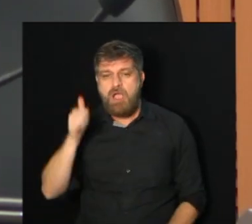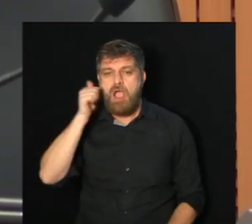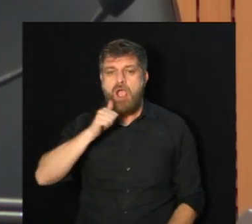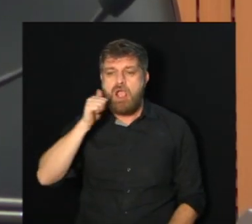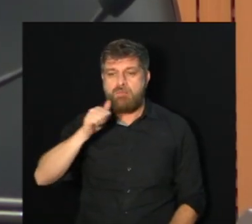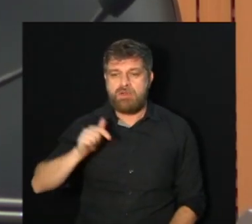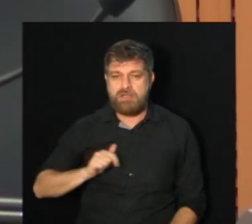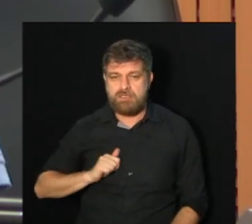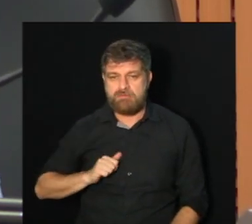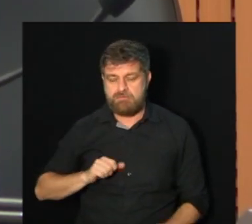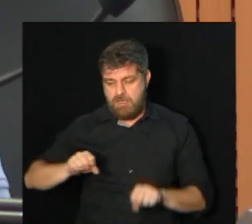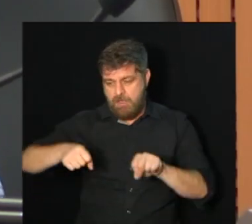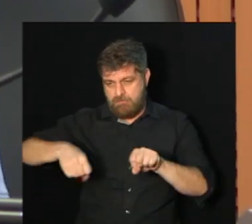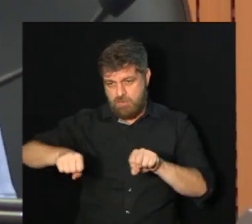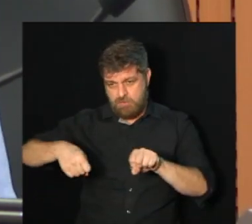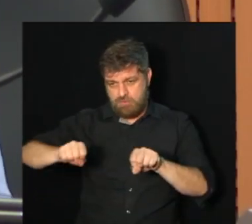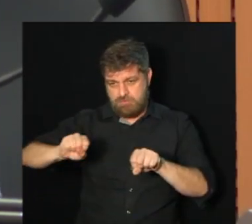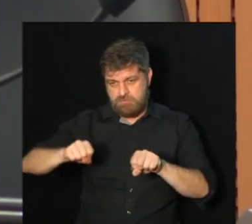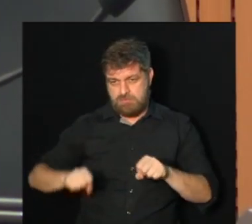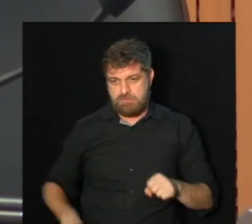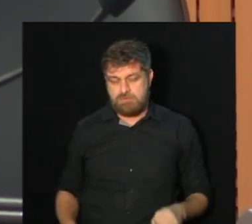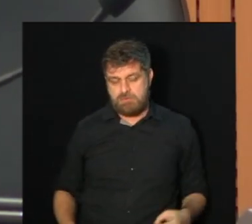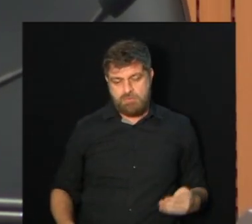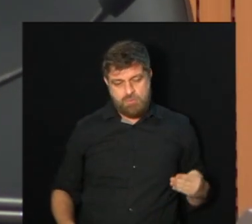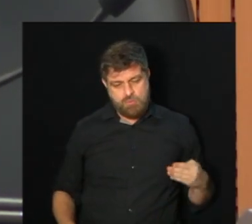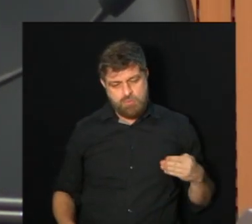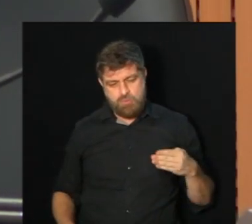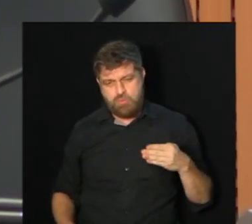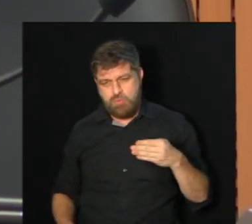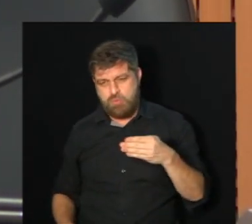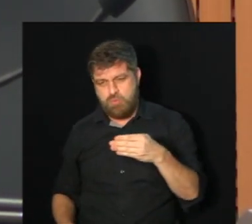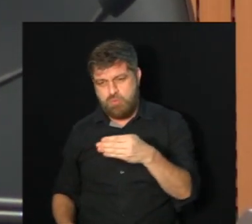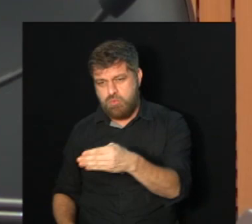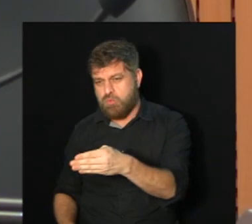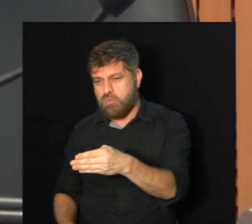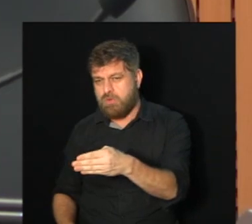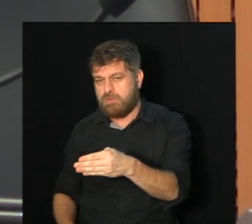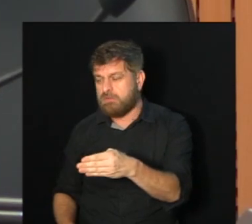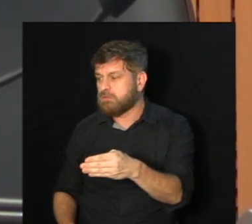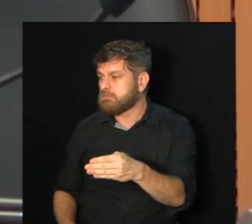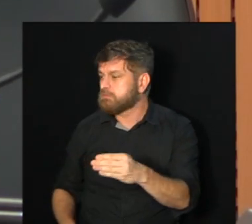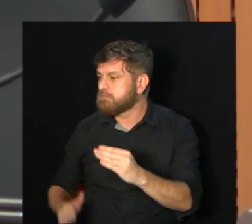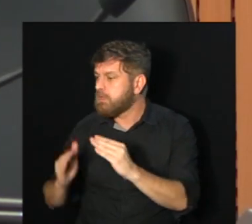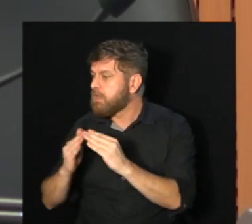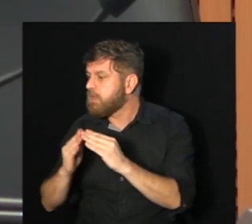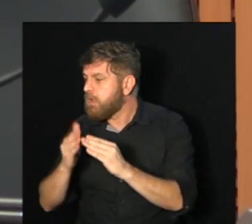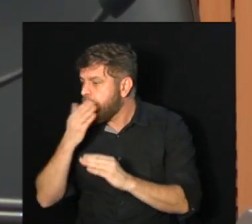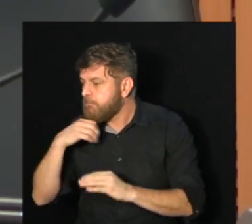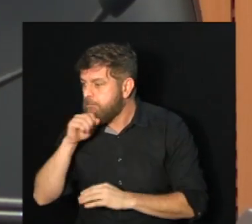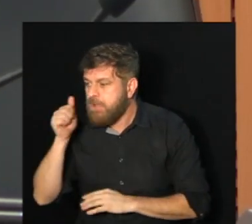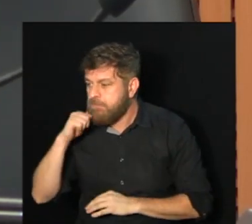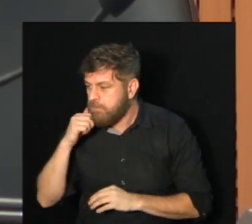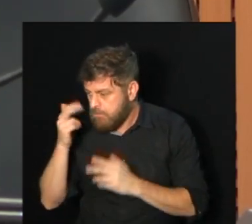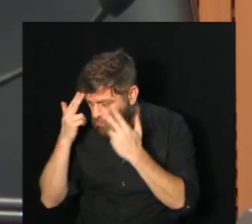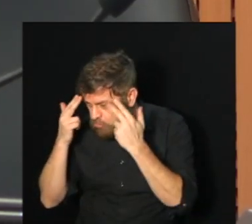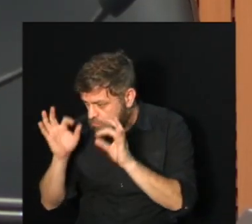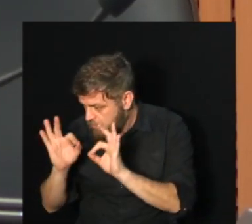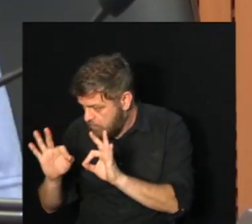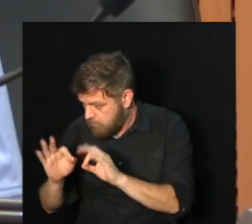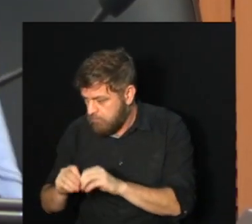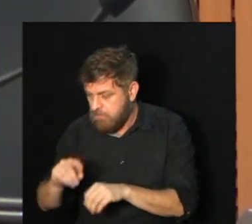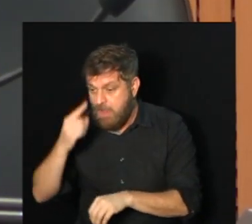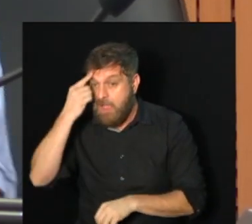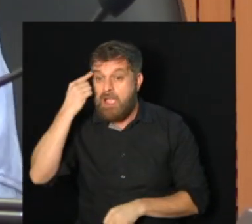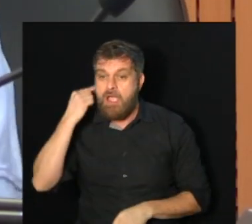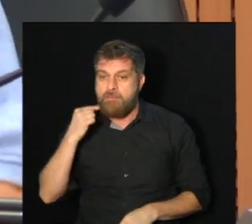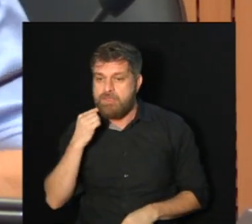uma motocicleta que eles tinham e foi até o lugar, não tinha nada acontecido com os pais, estavam bem. Em meia hora